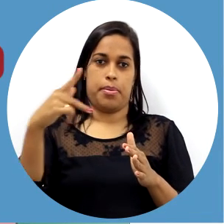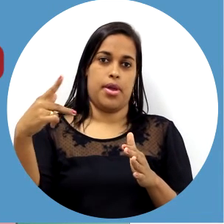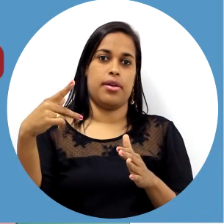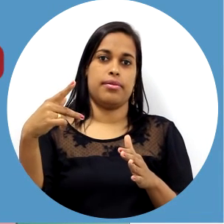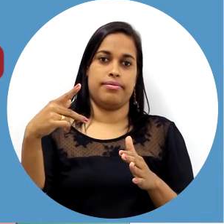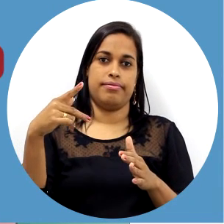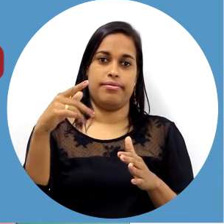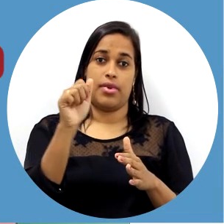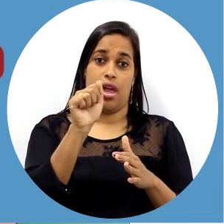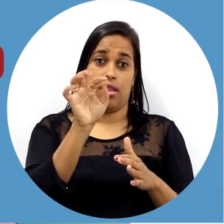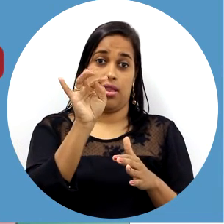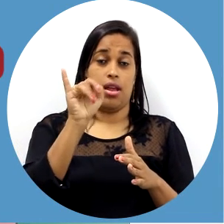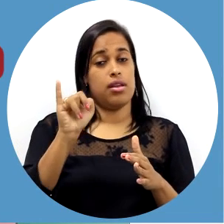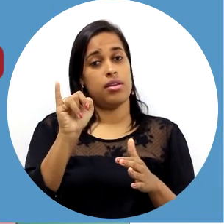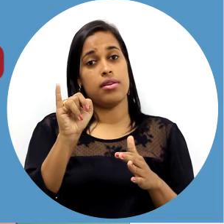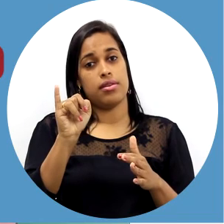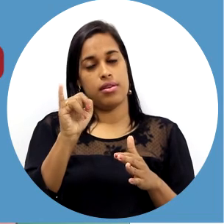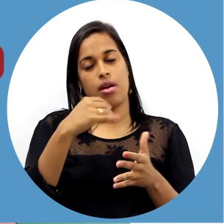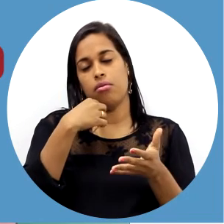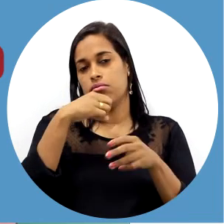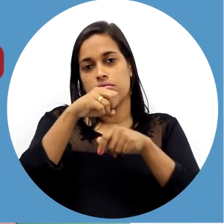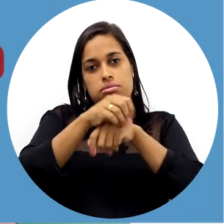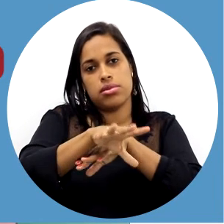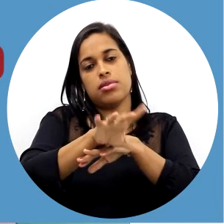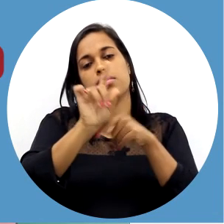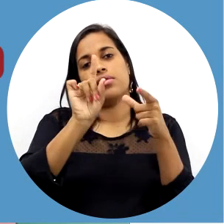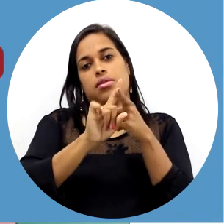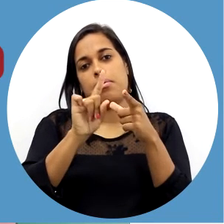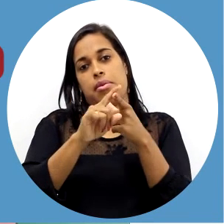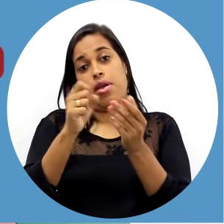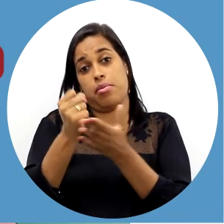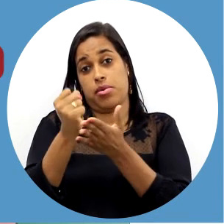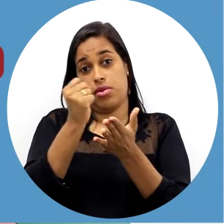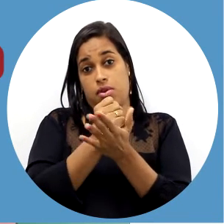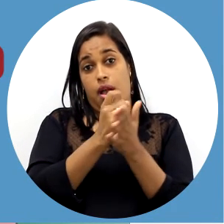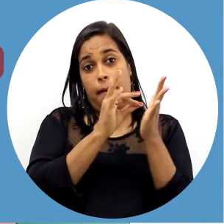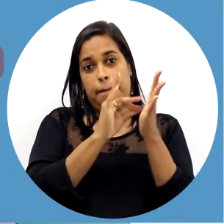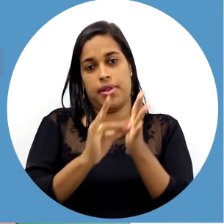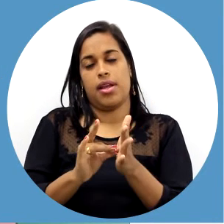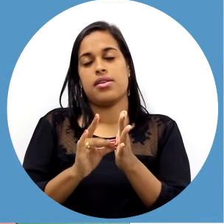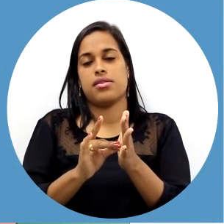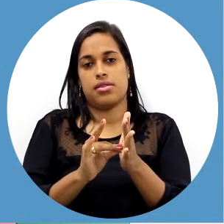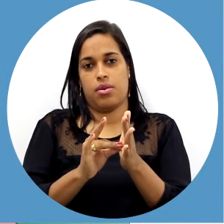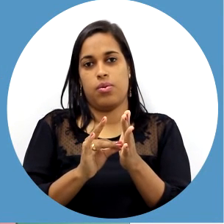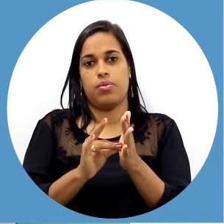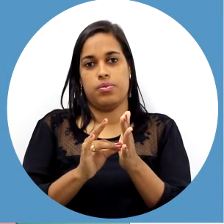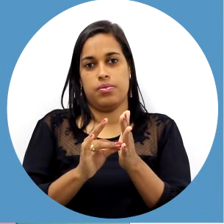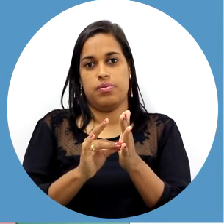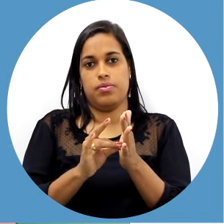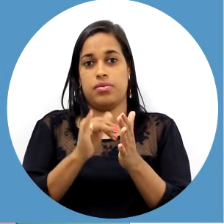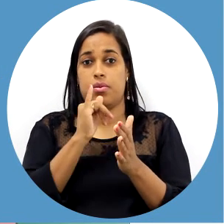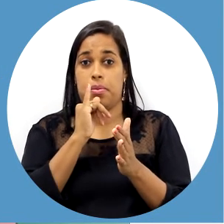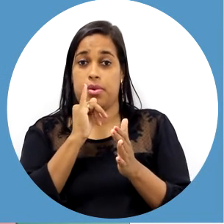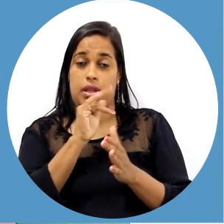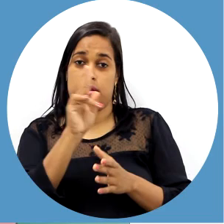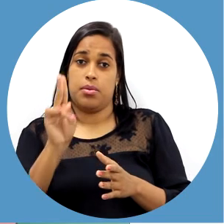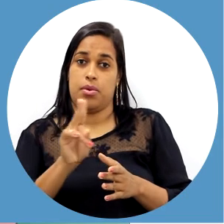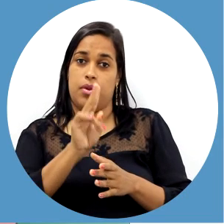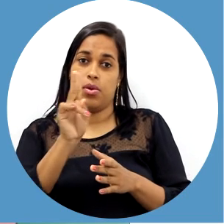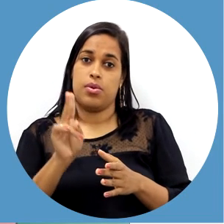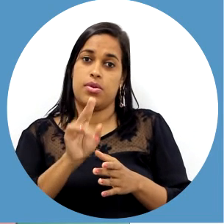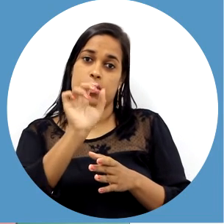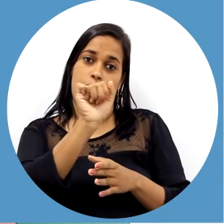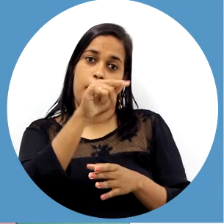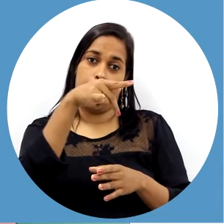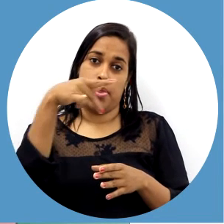Então ele está na página da ATI e começa com HTTP. Então o protocolo da camada de aplicação. Quando você usa